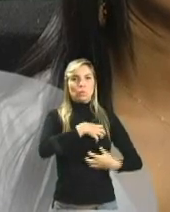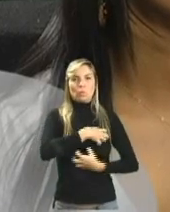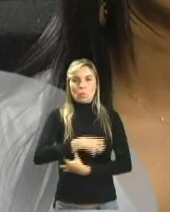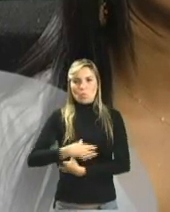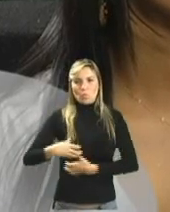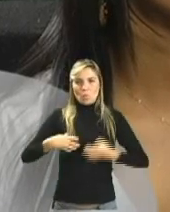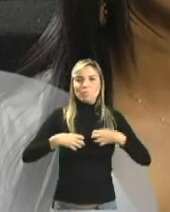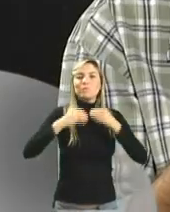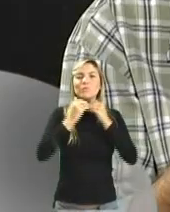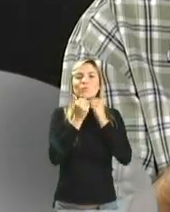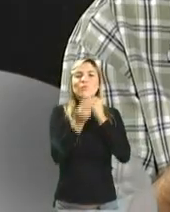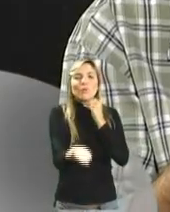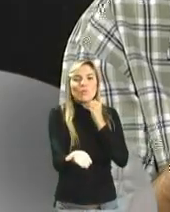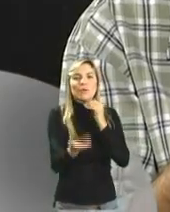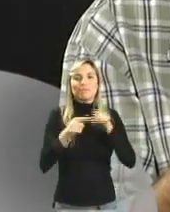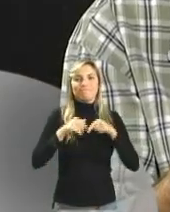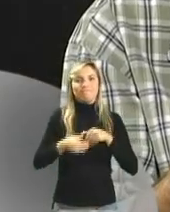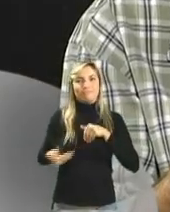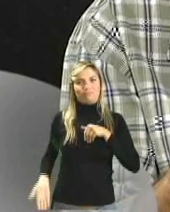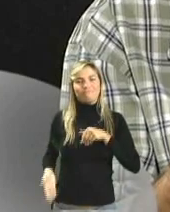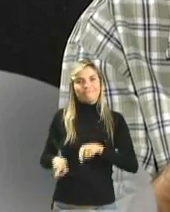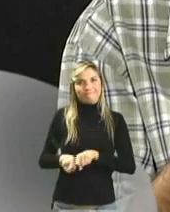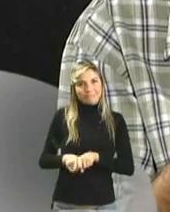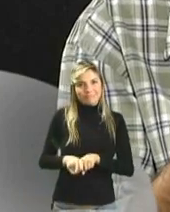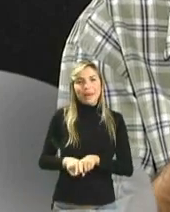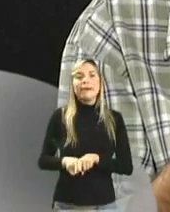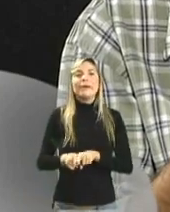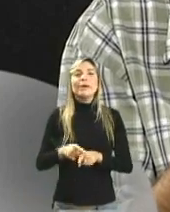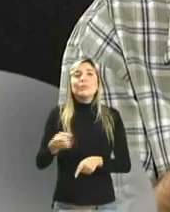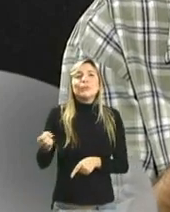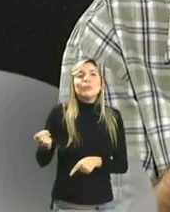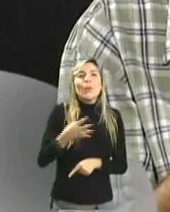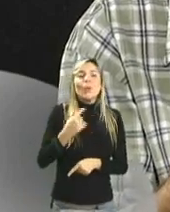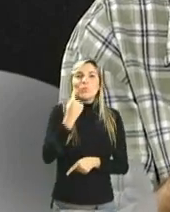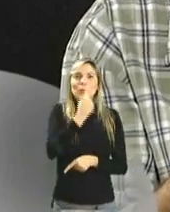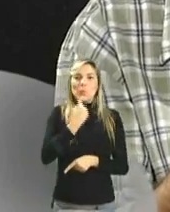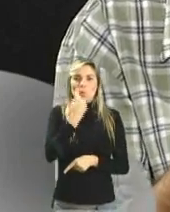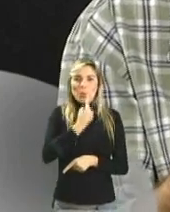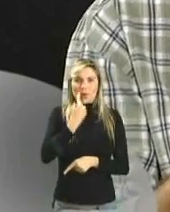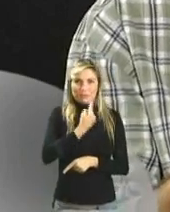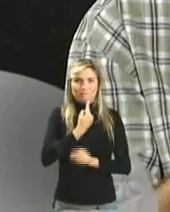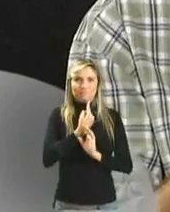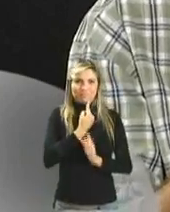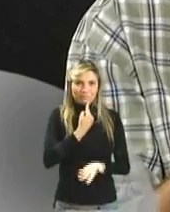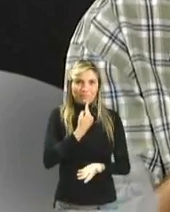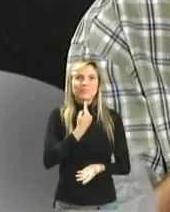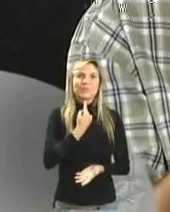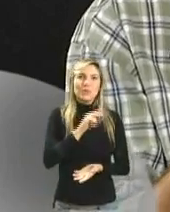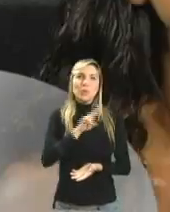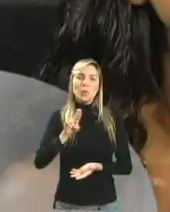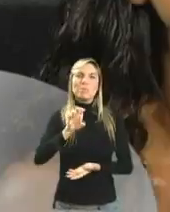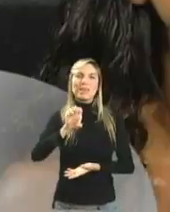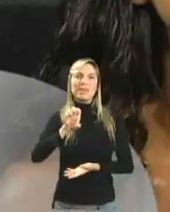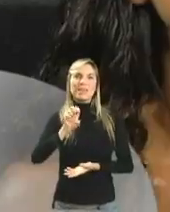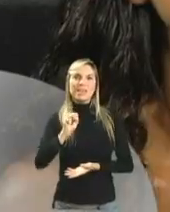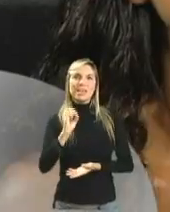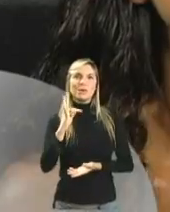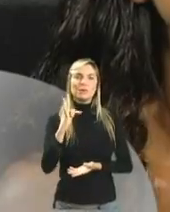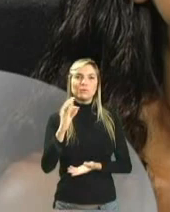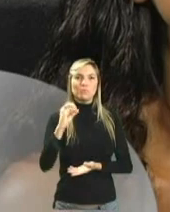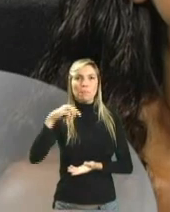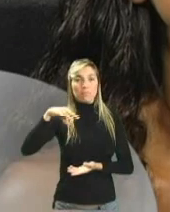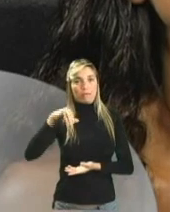órgãos com o meio externo através dessa confecção, dessa nova boca, que seria chamada de